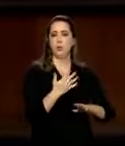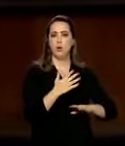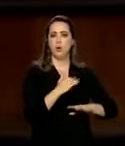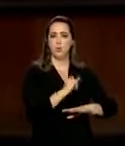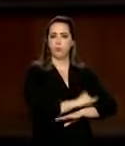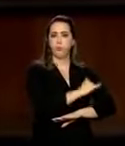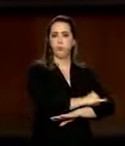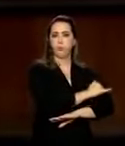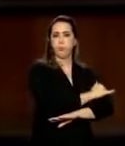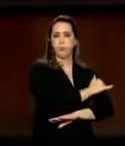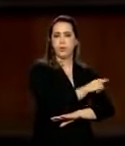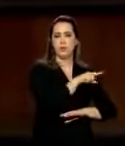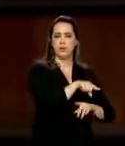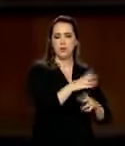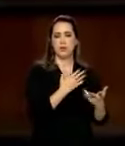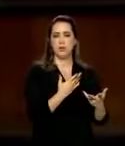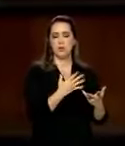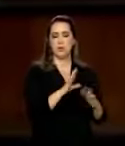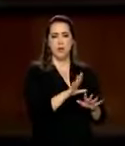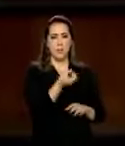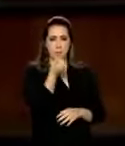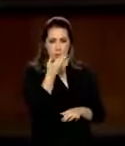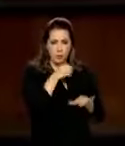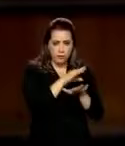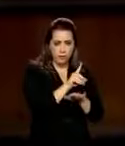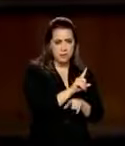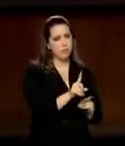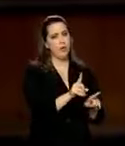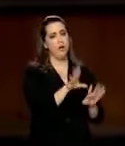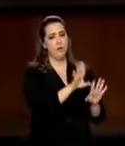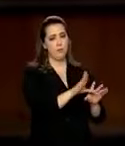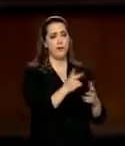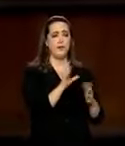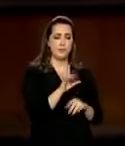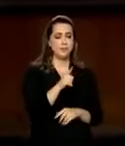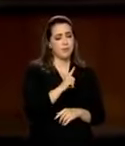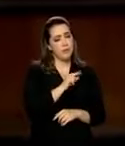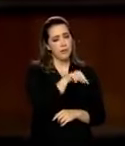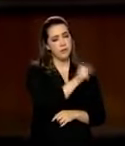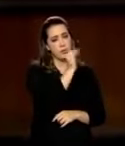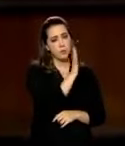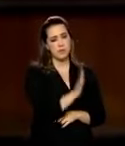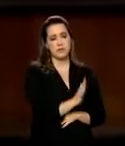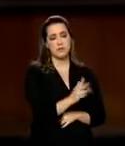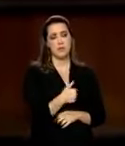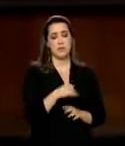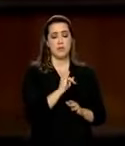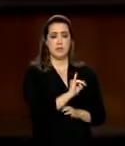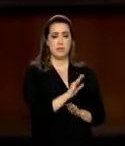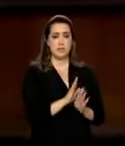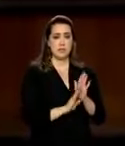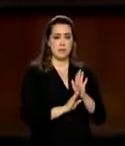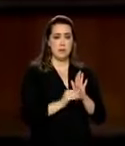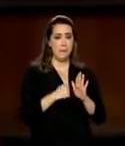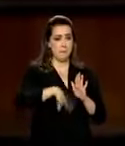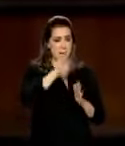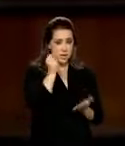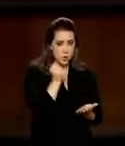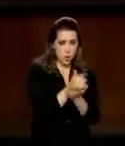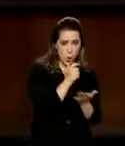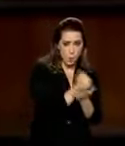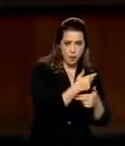nenhum. O ideal era ter continuado na normalidade, mas isso acabou acontecendo no Brasil. E quando aumenta, então, o consumo